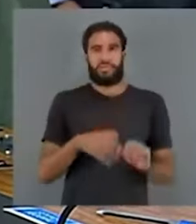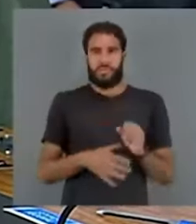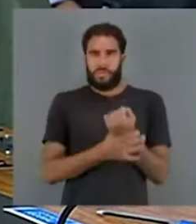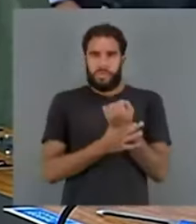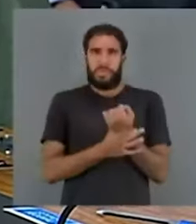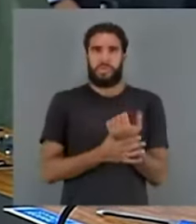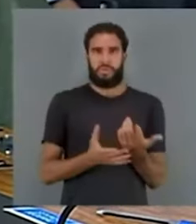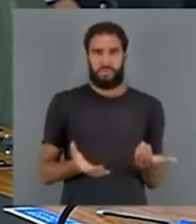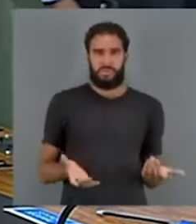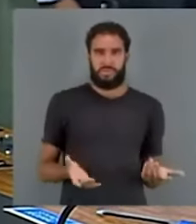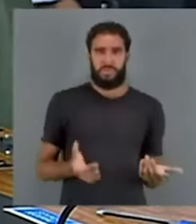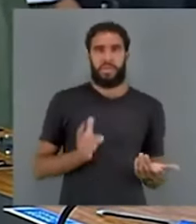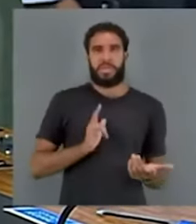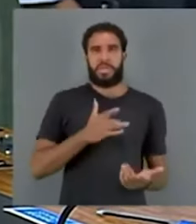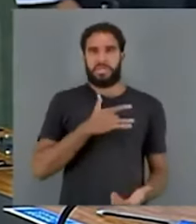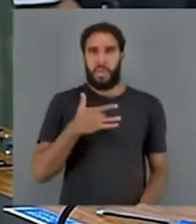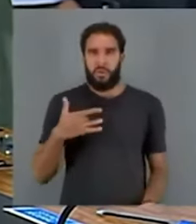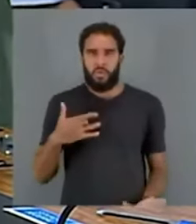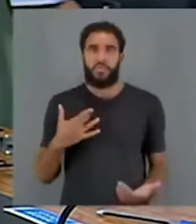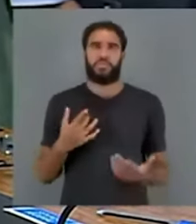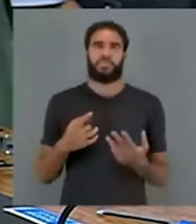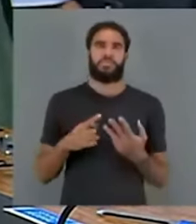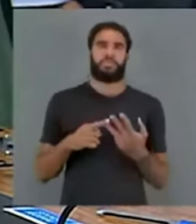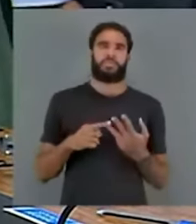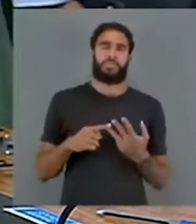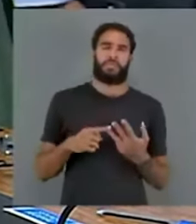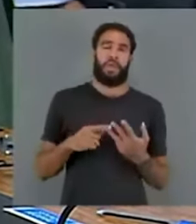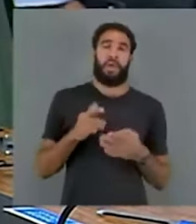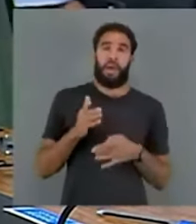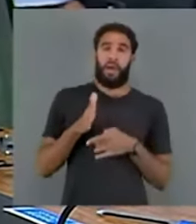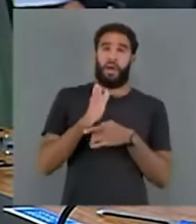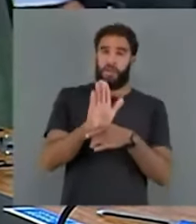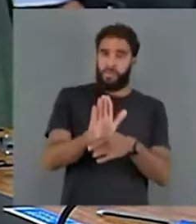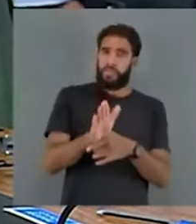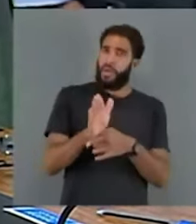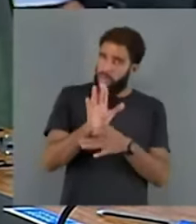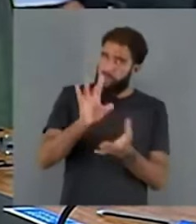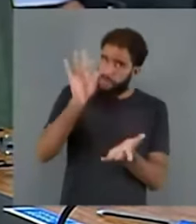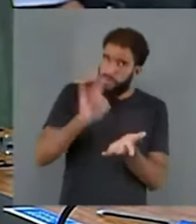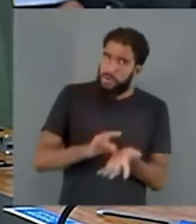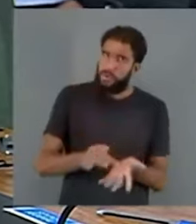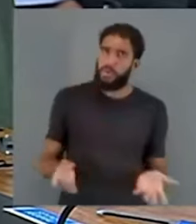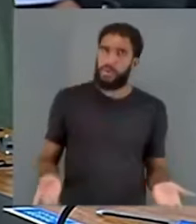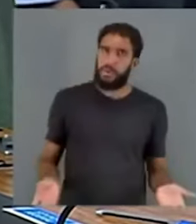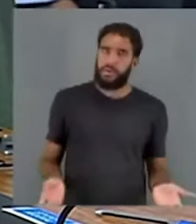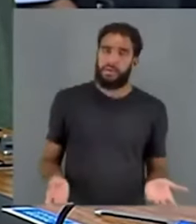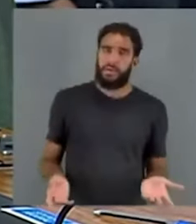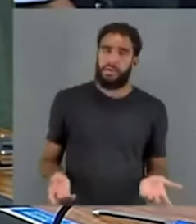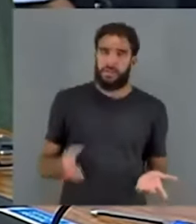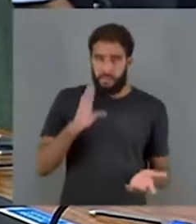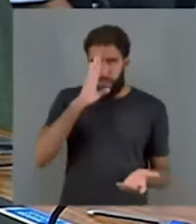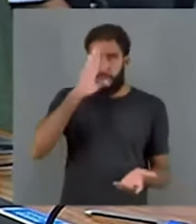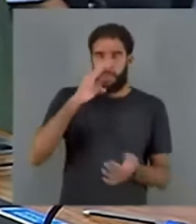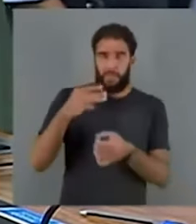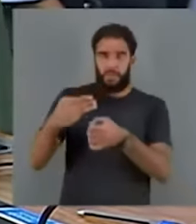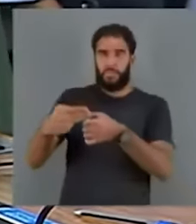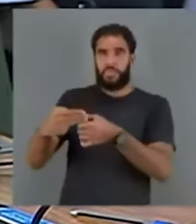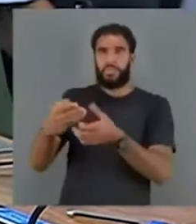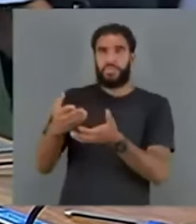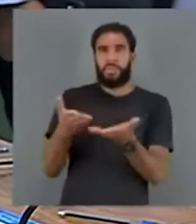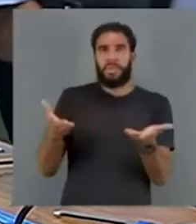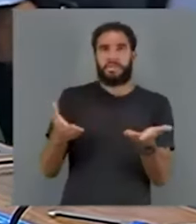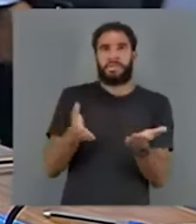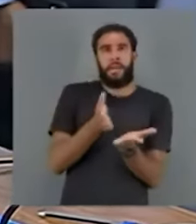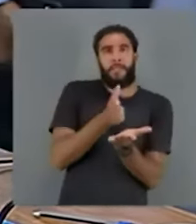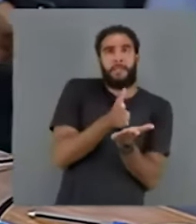chega saúde é ajuda e Ajuda muito principalmente esses municípios de Fronteira